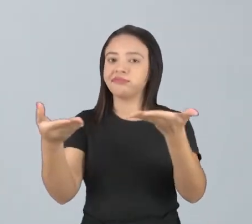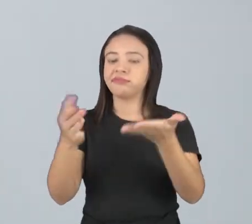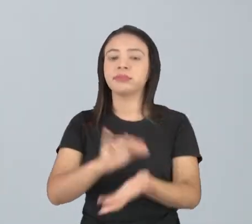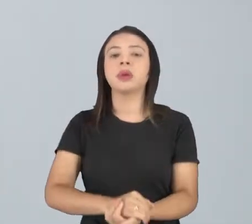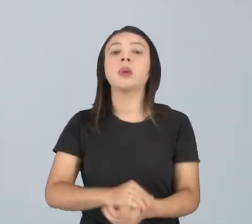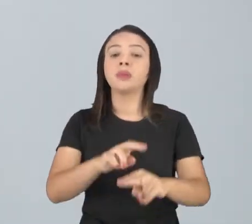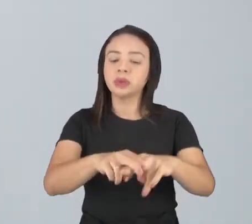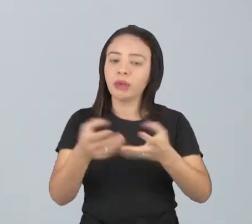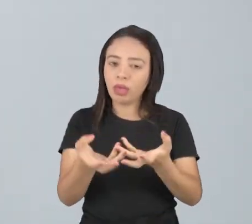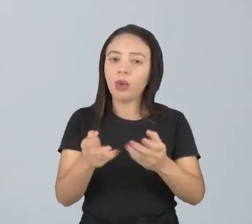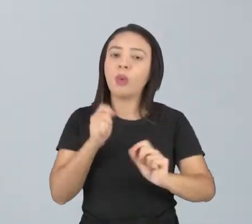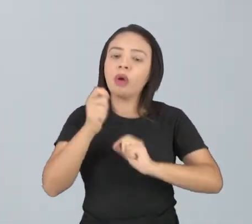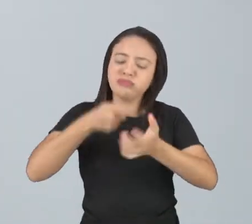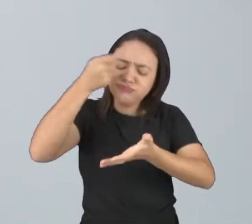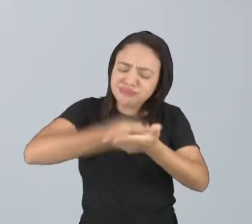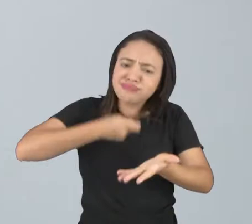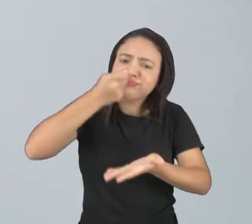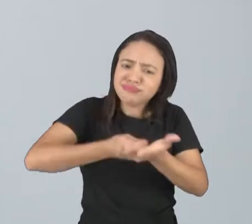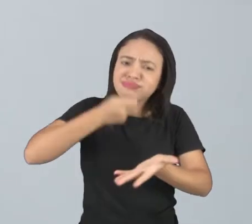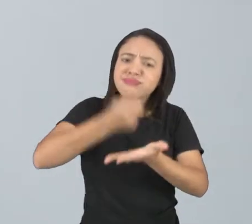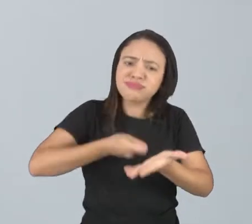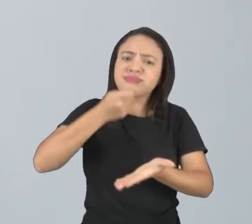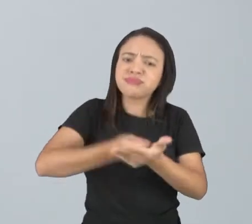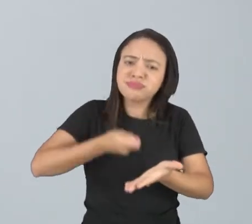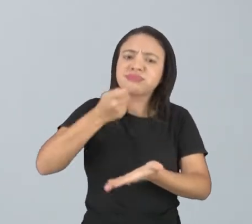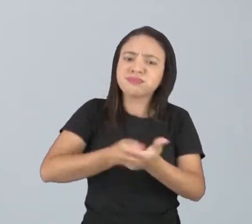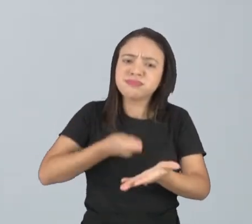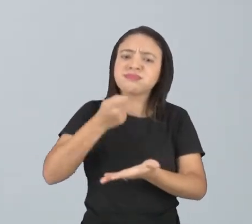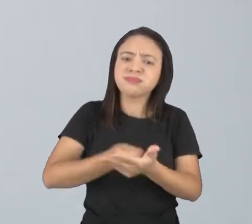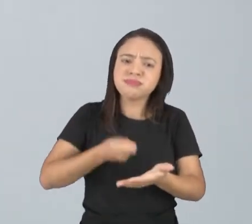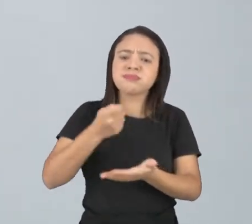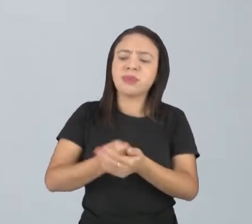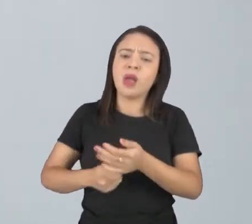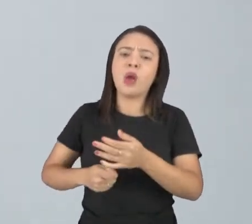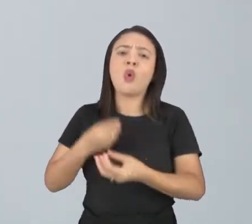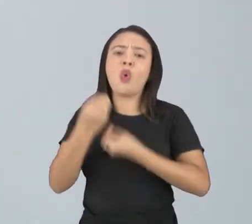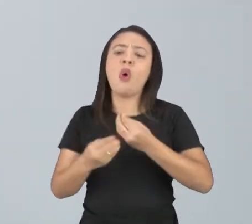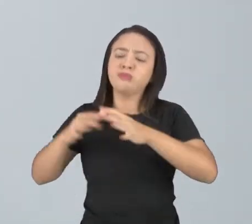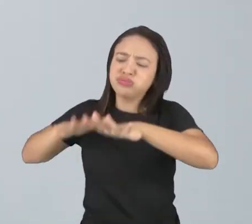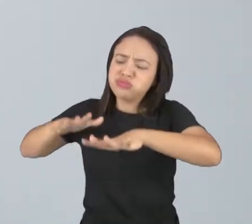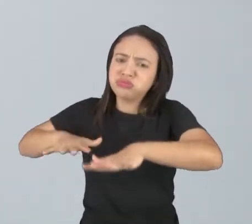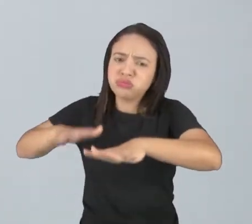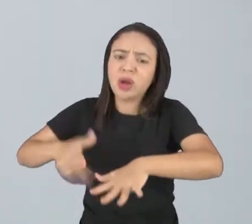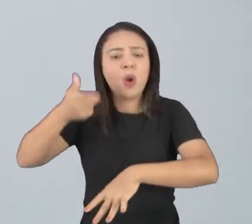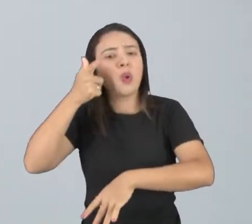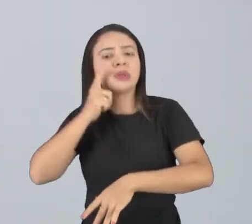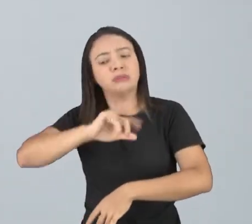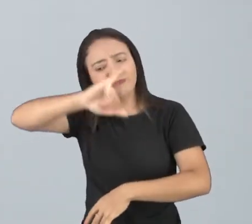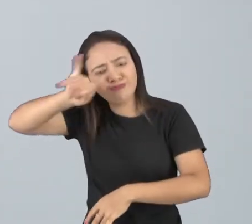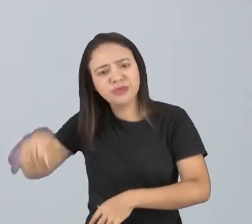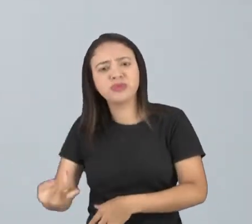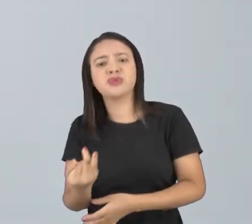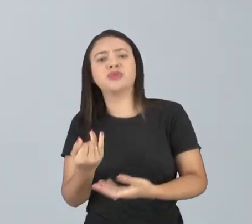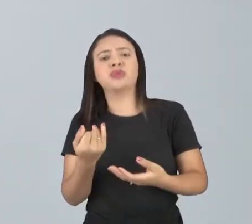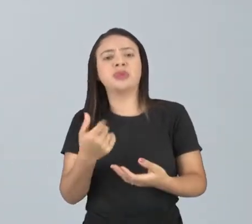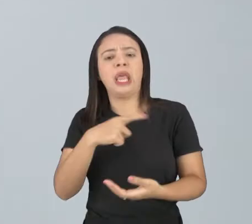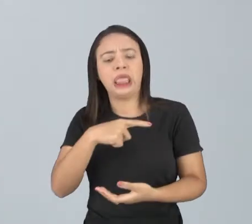eles têm que lutar através desses movimentos para conquistar aqueles objetivos que se